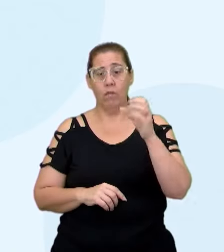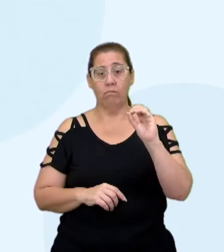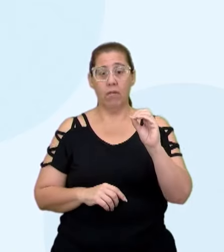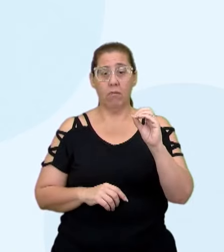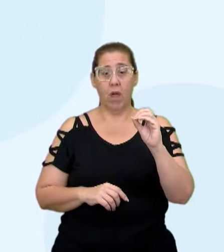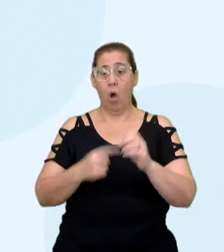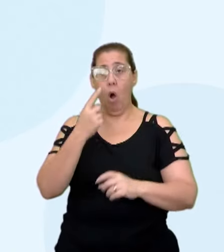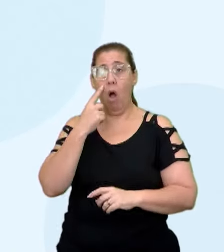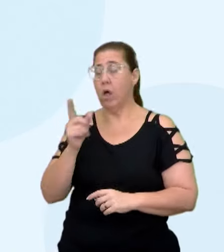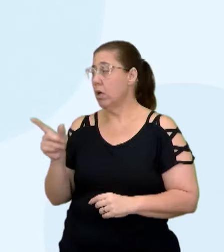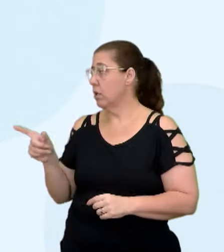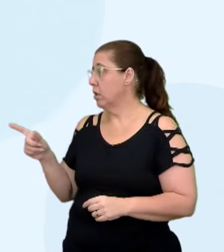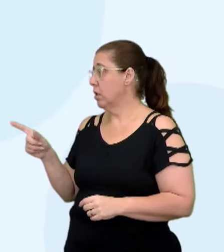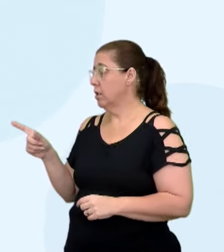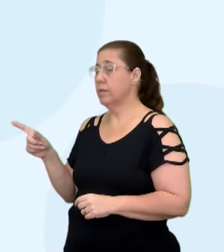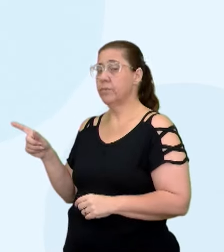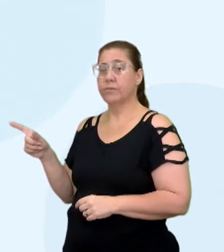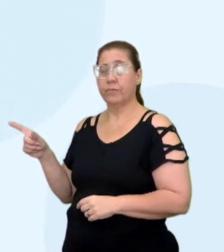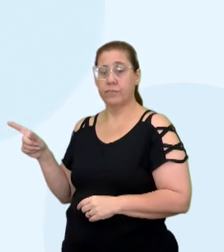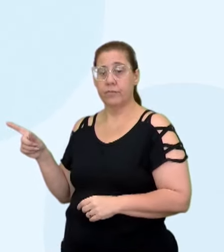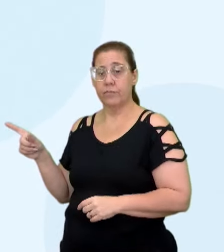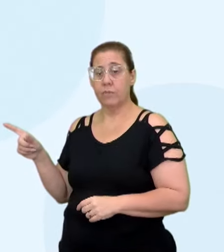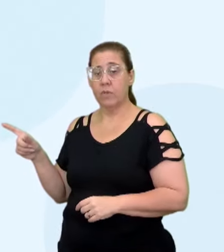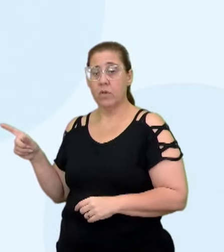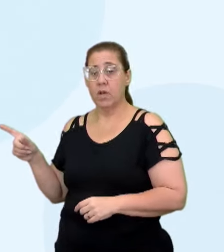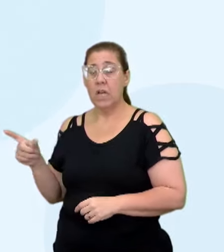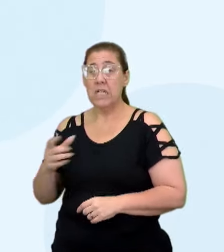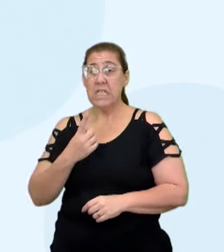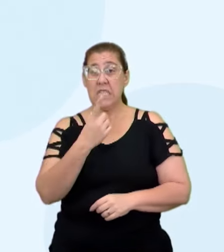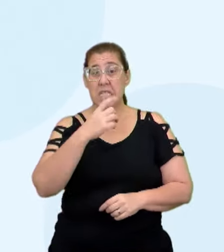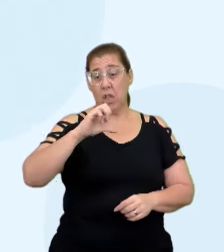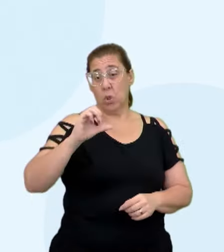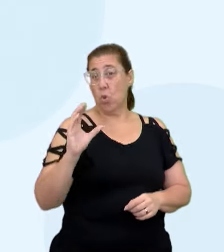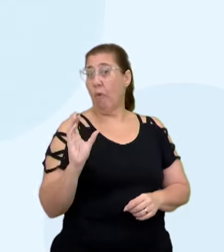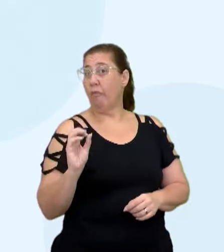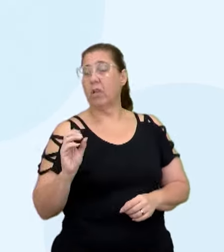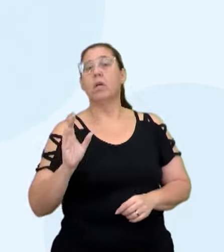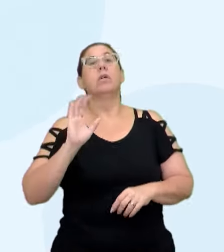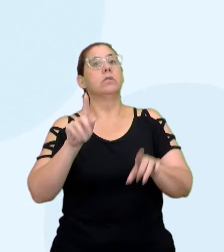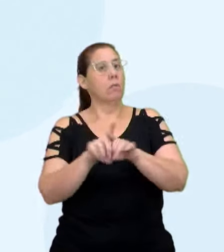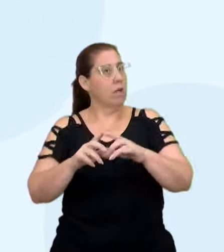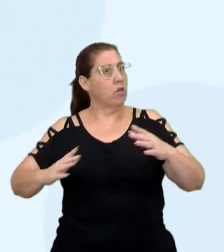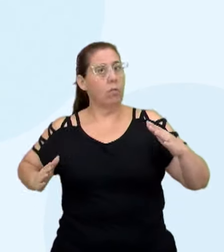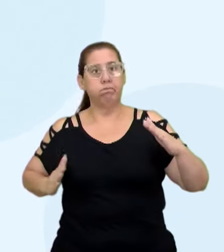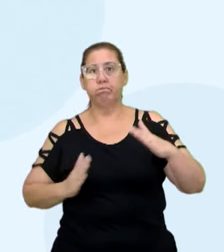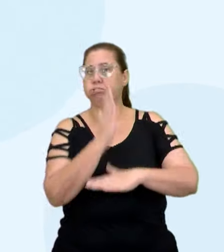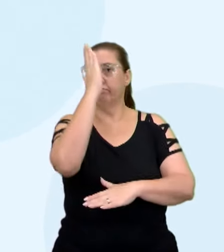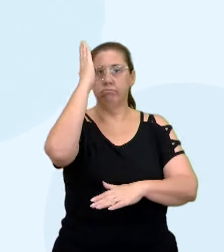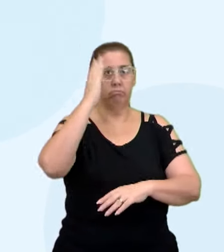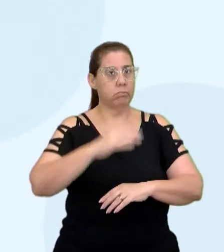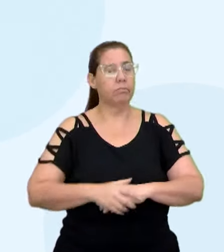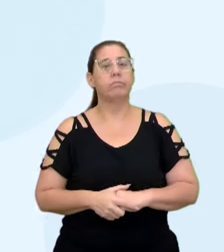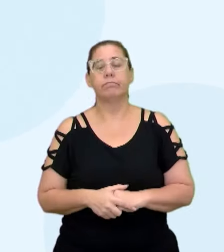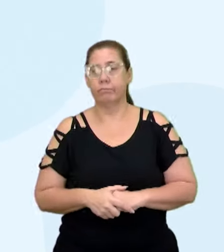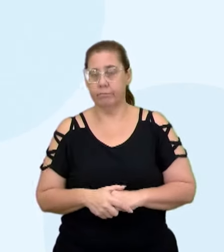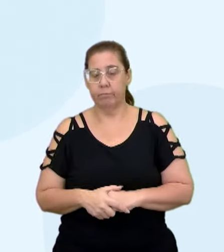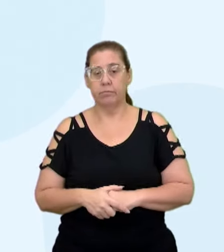280. E o valor de referência menor que 190. Ela também tá bem alto.